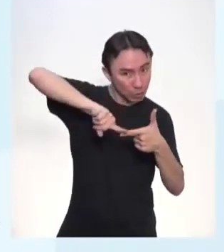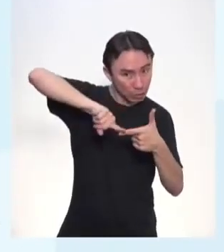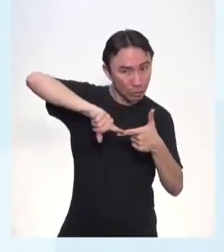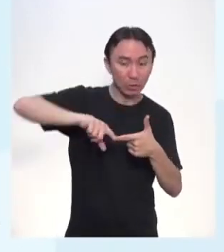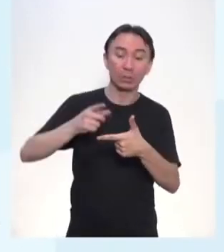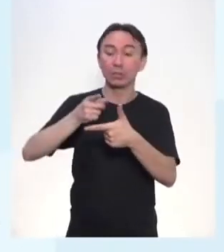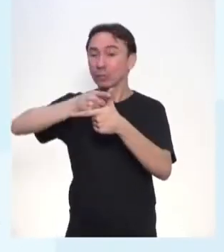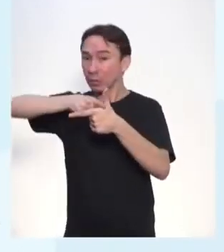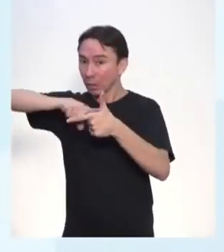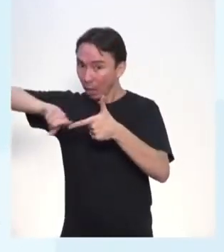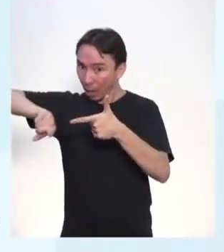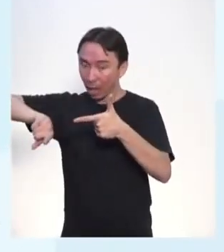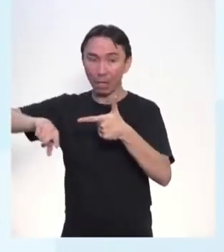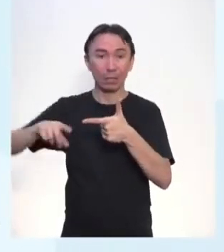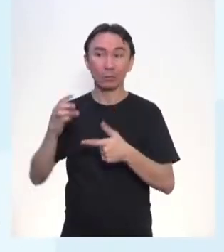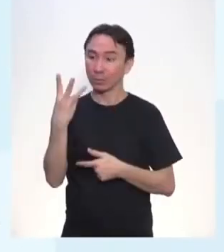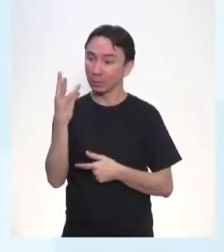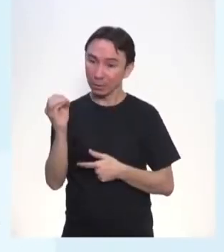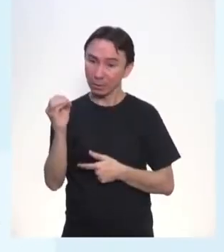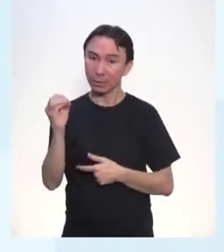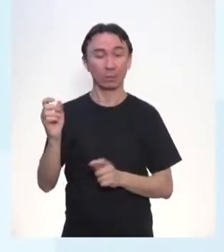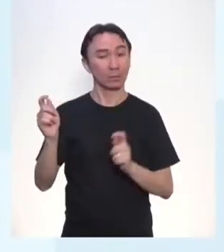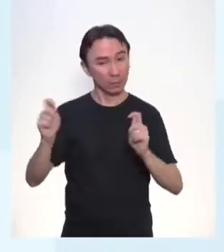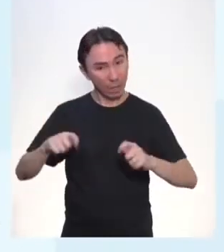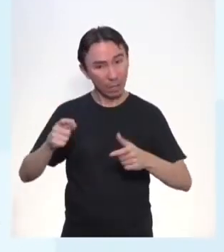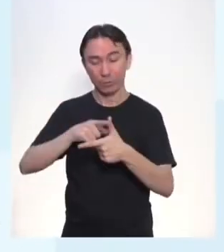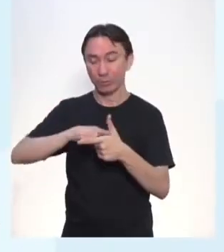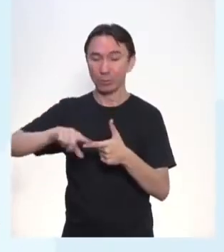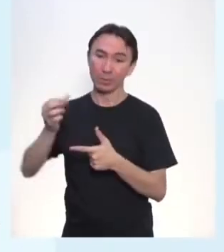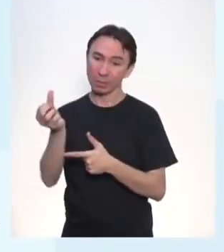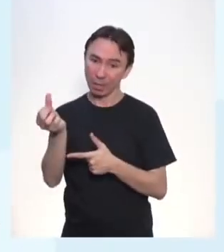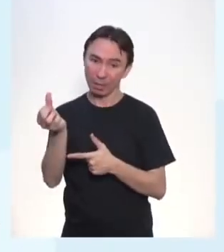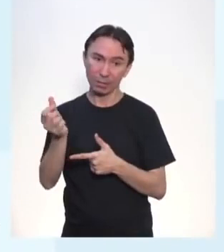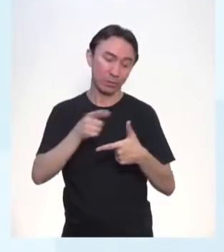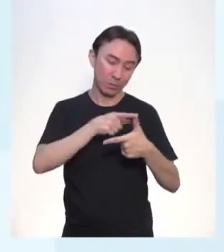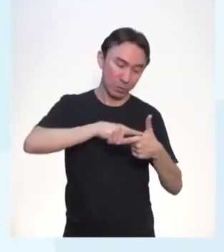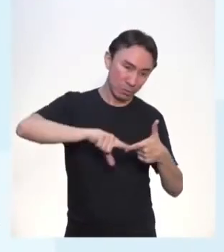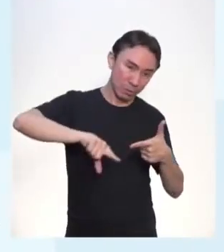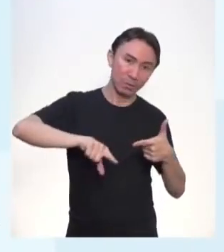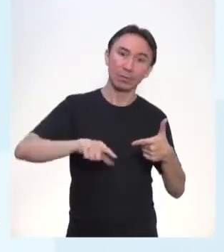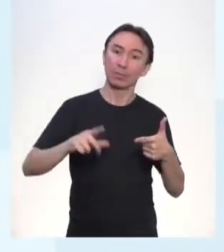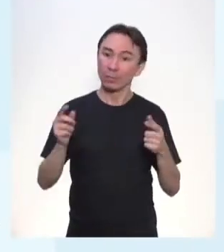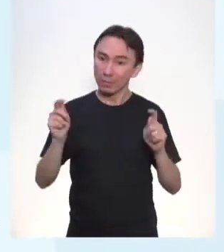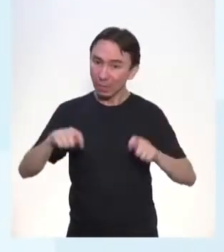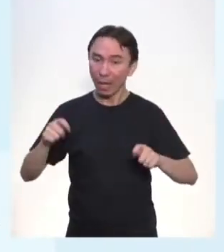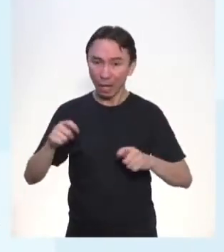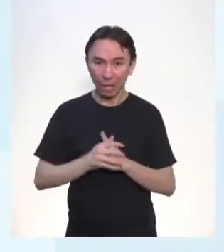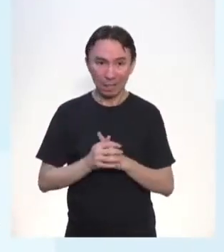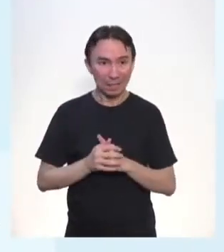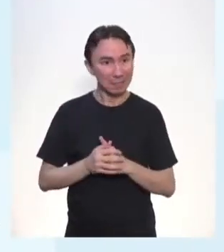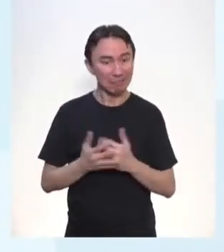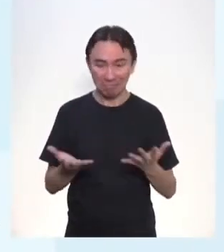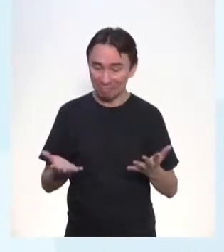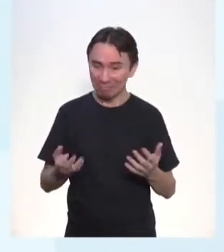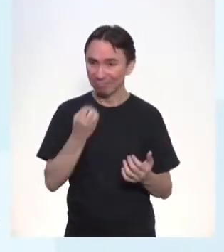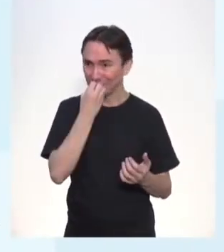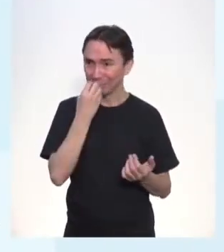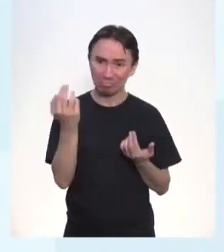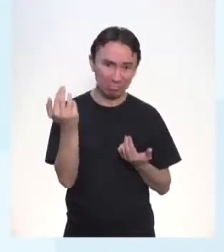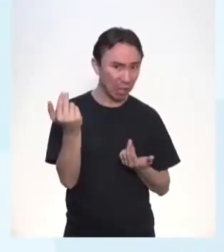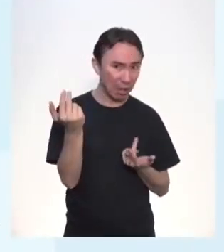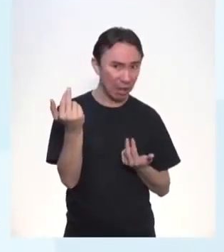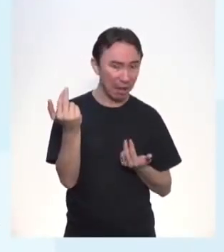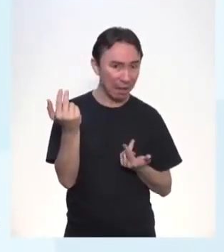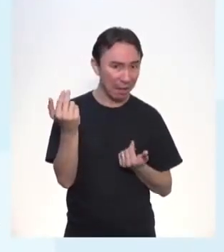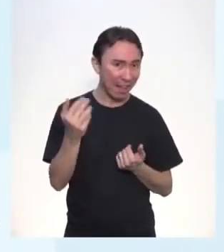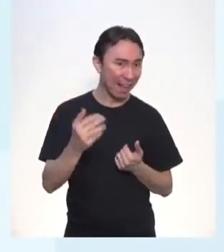12 quanto divisor do 30. Então ele divide os dois ao mesmo tempo, não é isso? Exato. Então ele